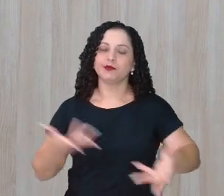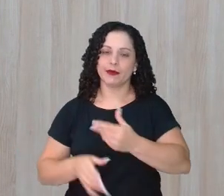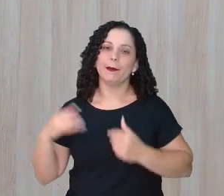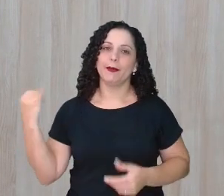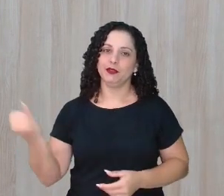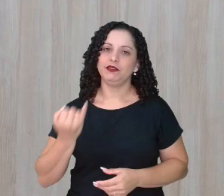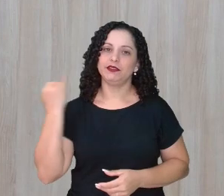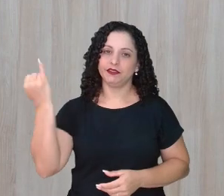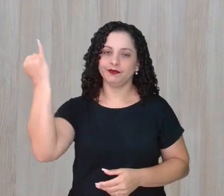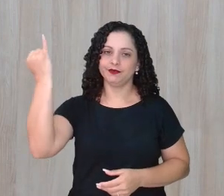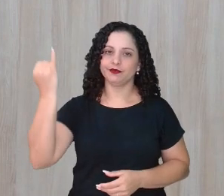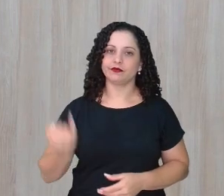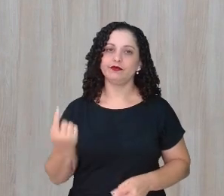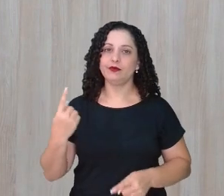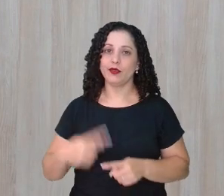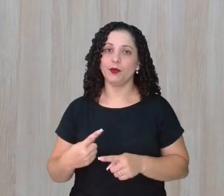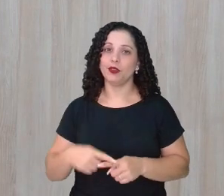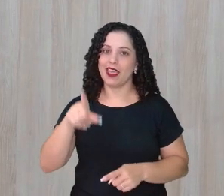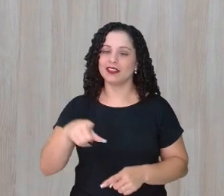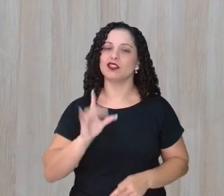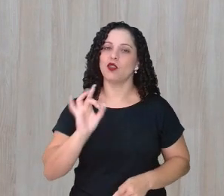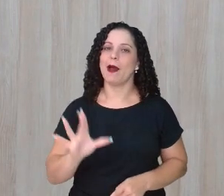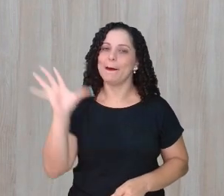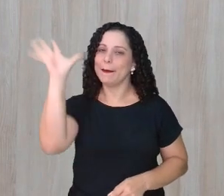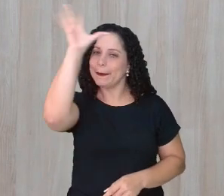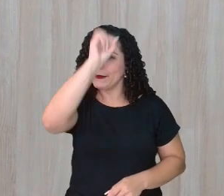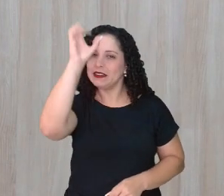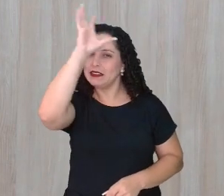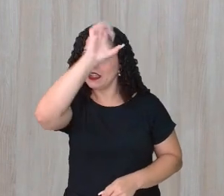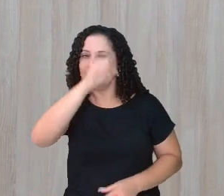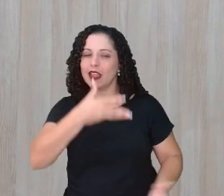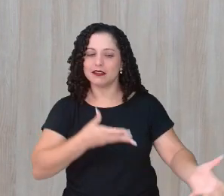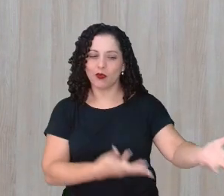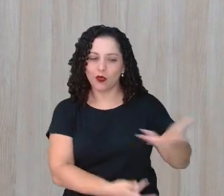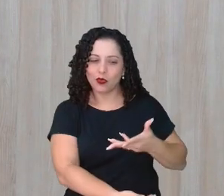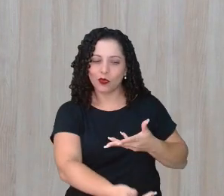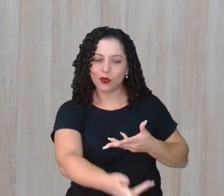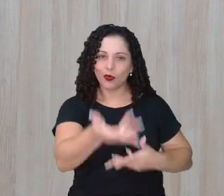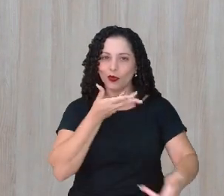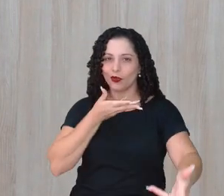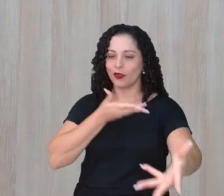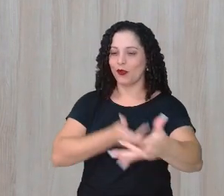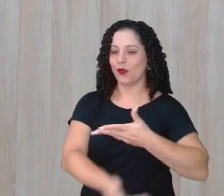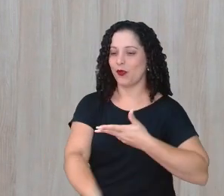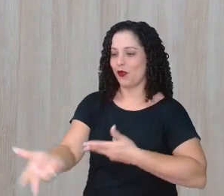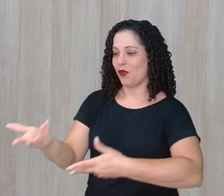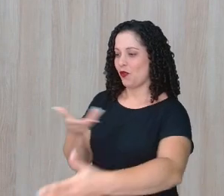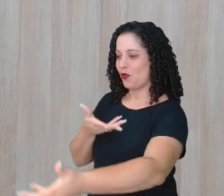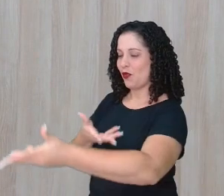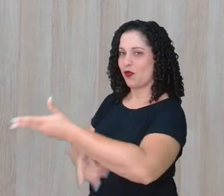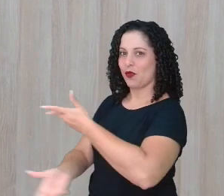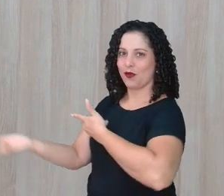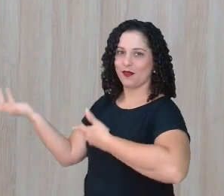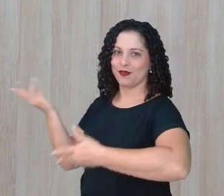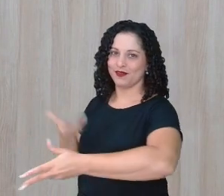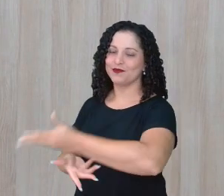é nessa troca mesmo que a gente vai aprendendo. A gente aprende um pouquinho com vocês, vocês aprendem um pouquinho com a gente, e aí a gente